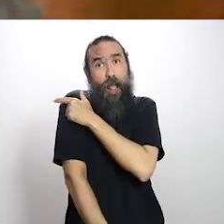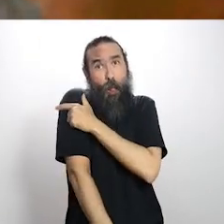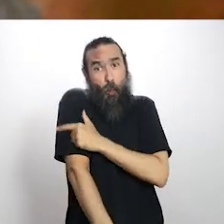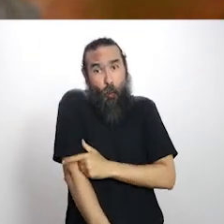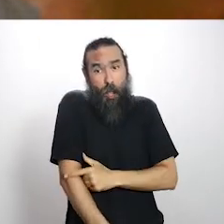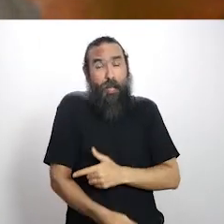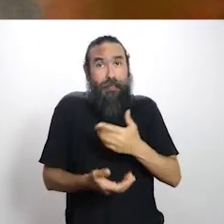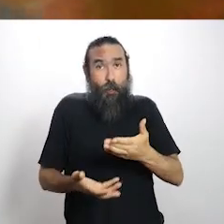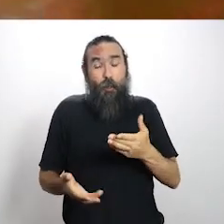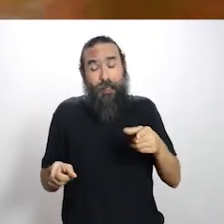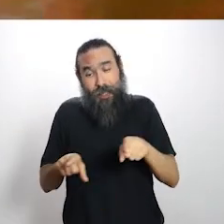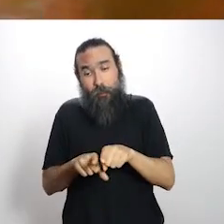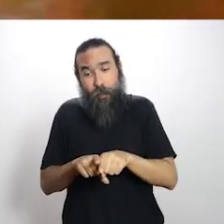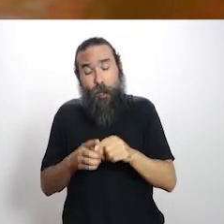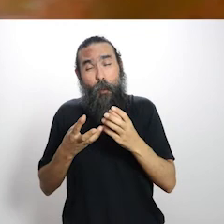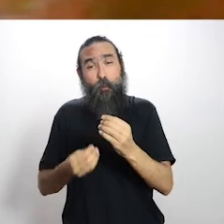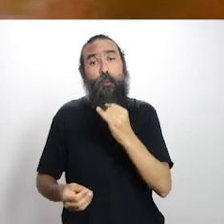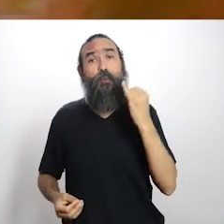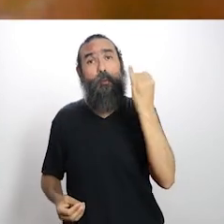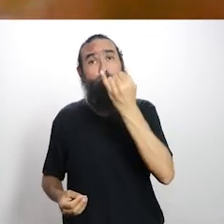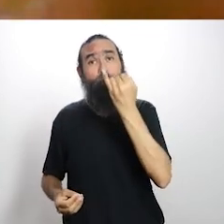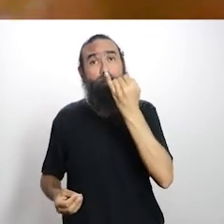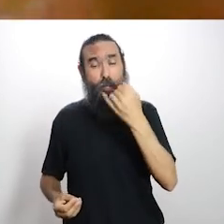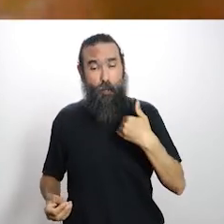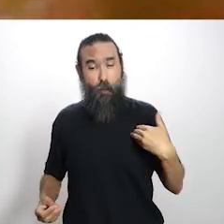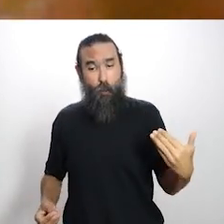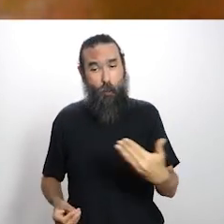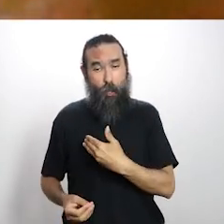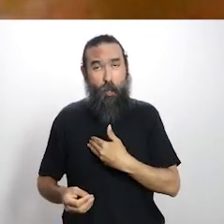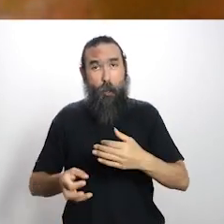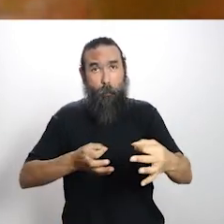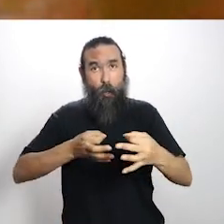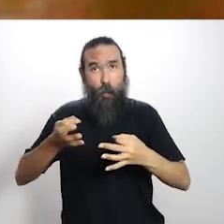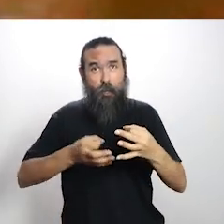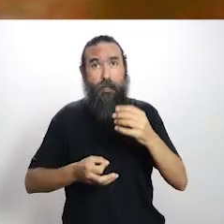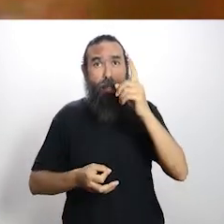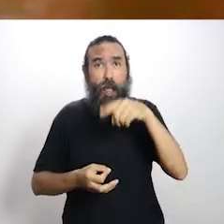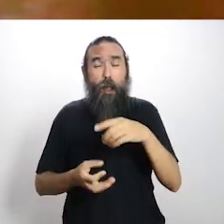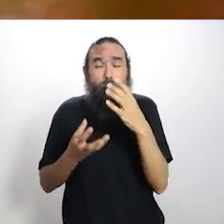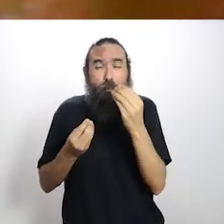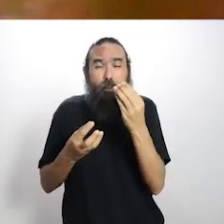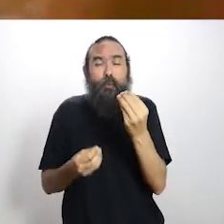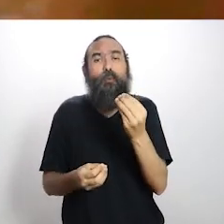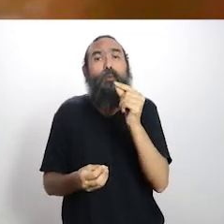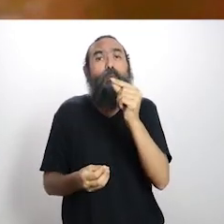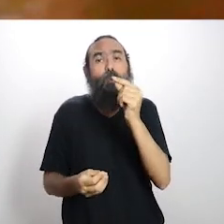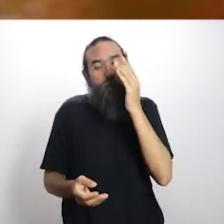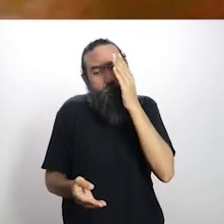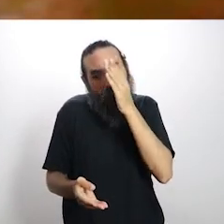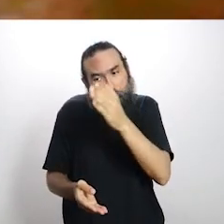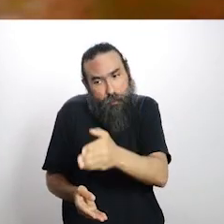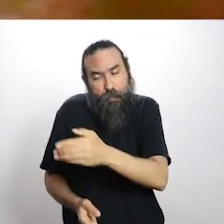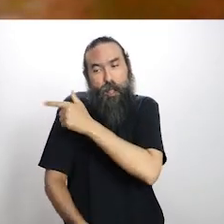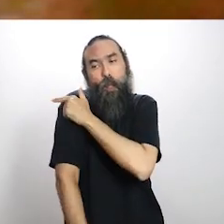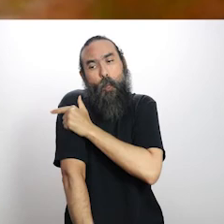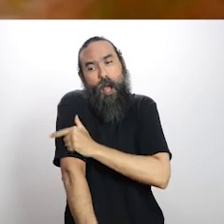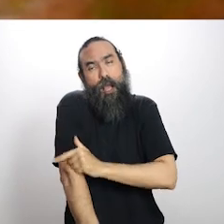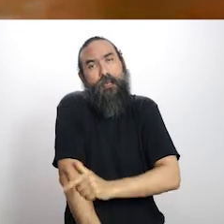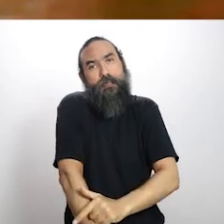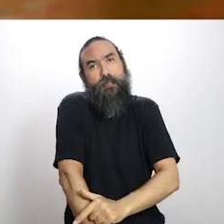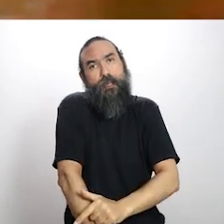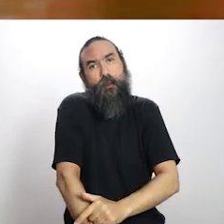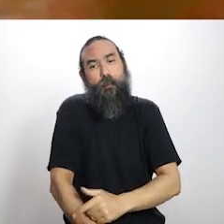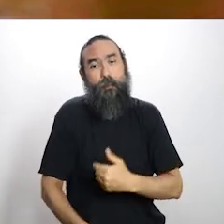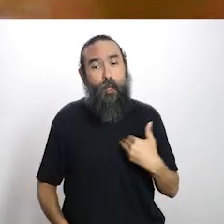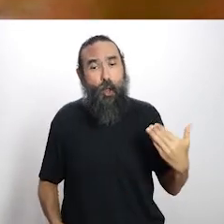parte que a gente aprendeu com o ponto de cultura a gente não pode fazer só mostras festivais de cultura que não envolvam